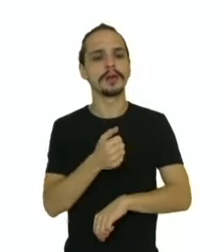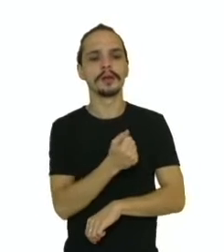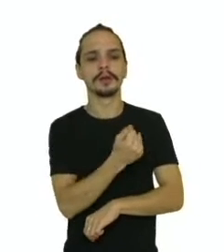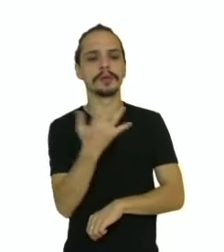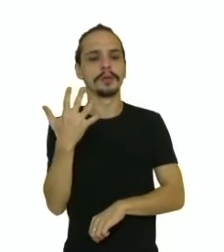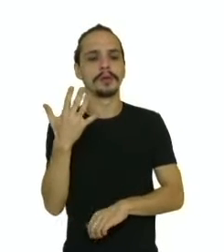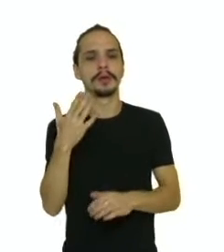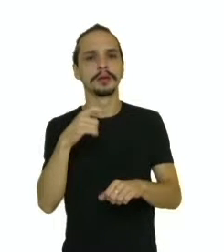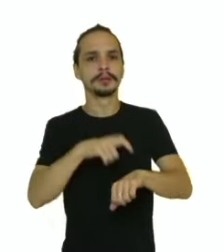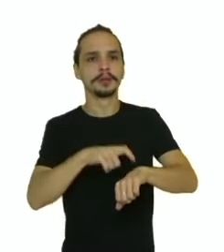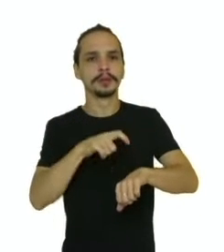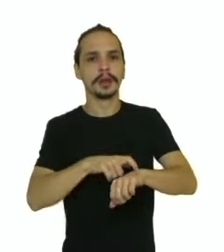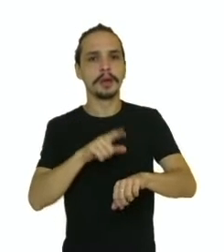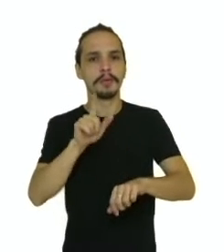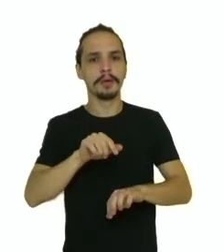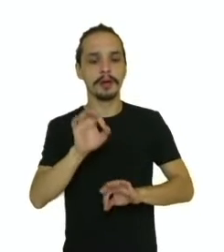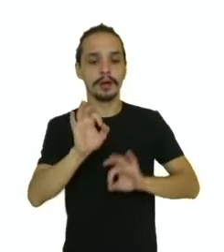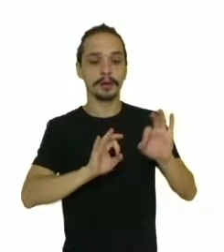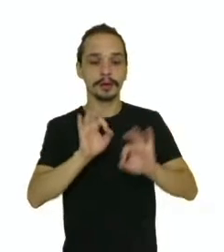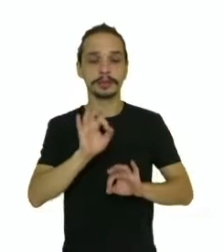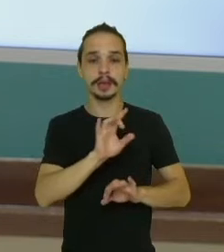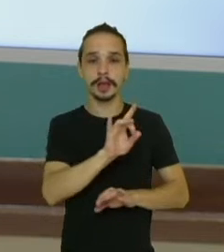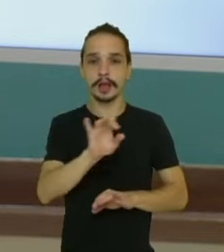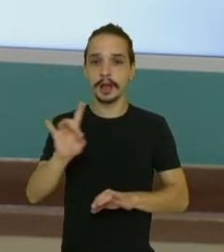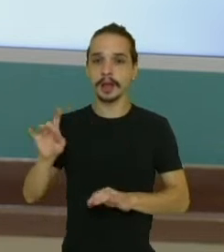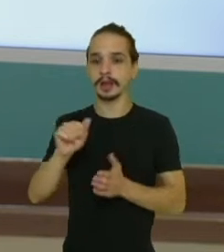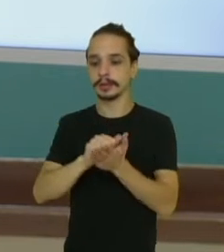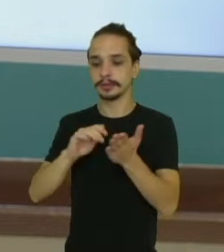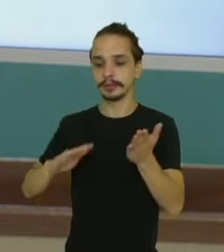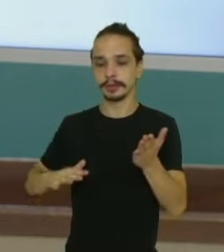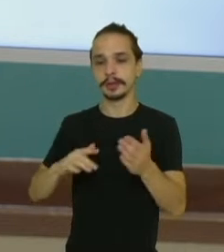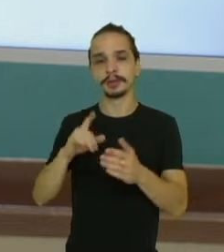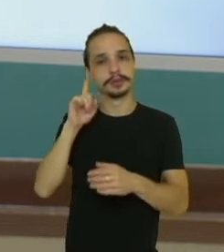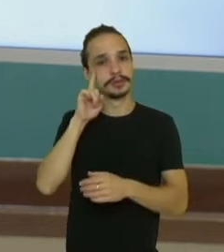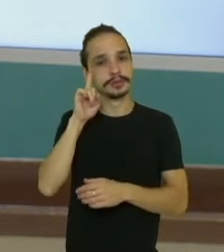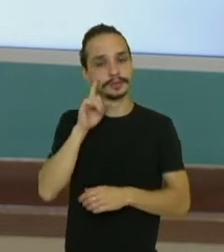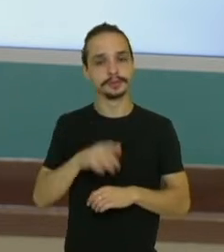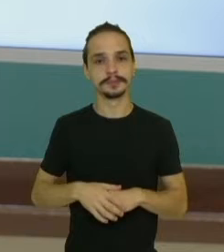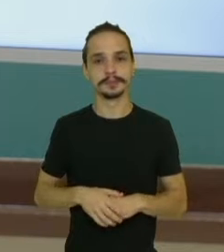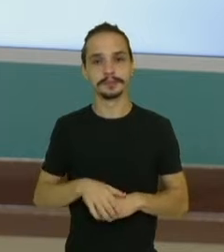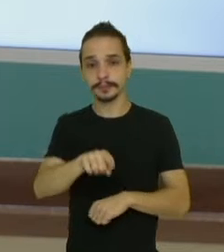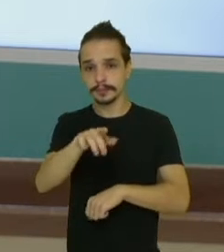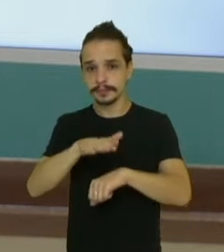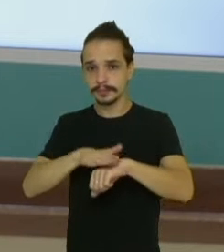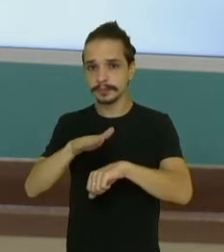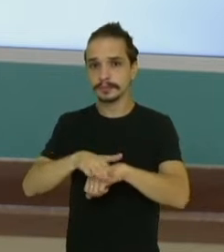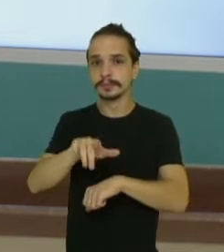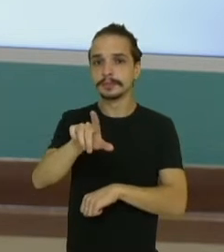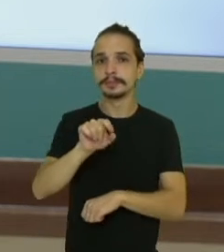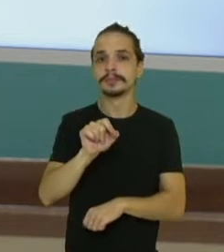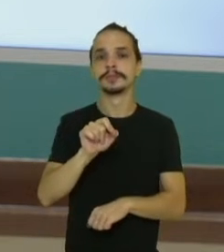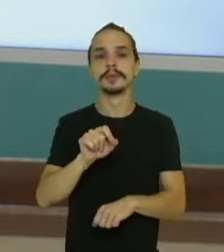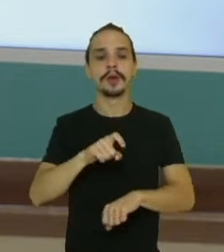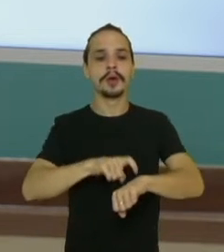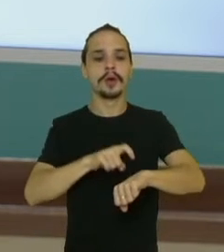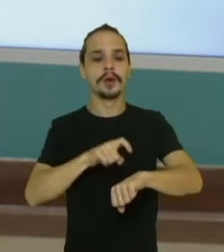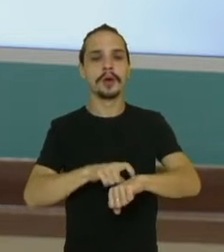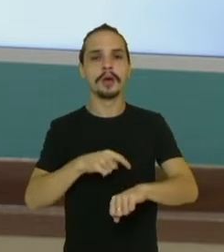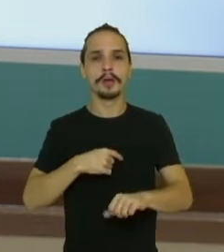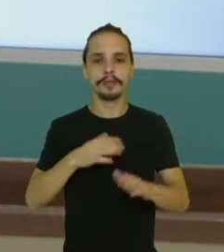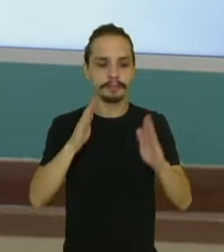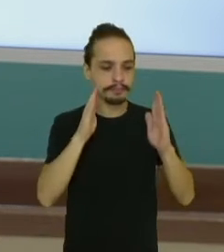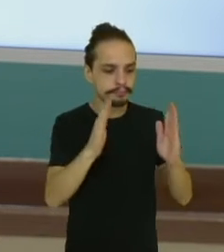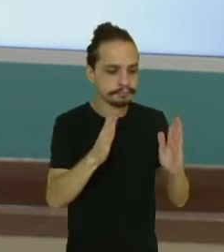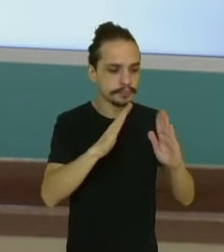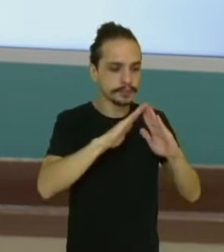organizar cada tarefa do seu dia a dia né Estabeleça seus horários pessoal horário que você vai permanecer